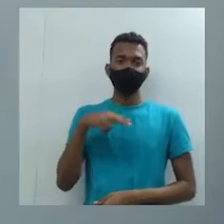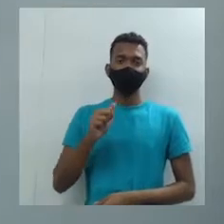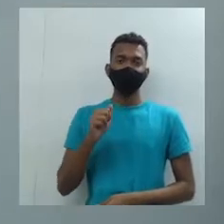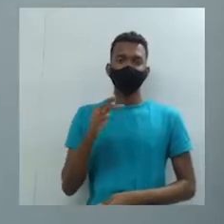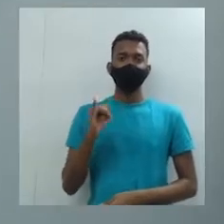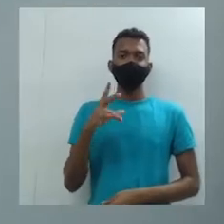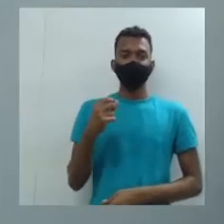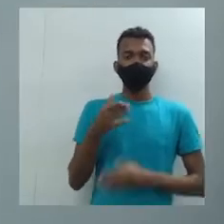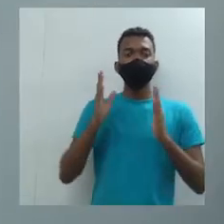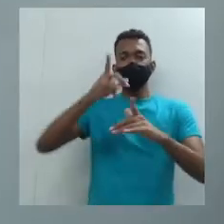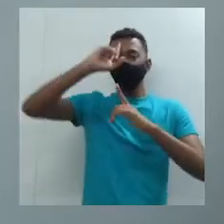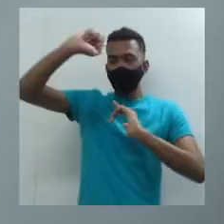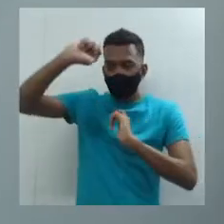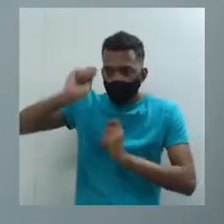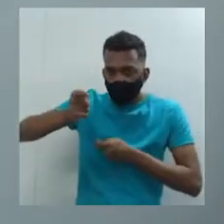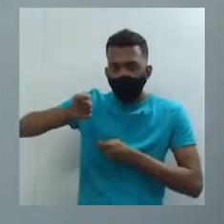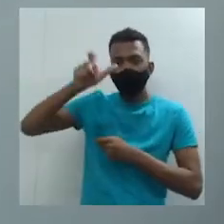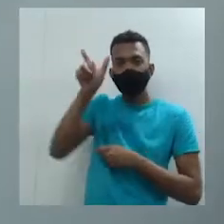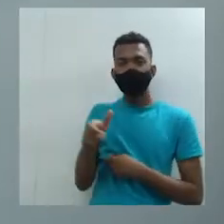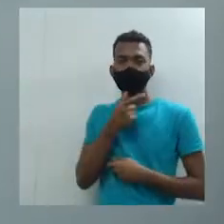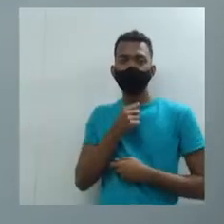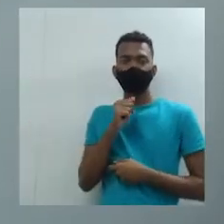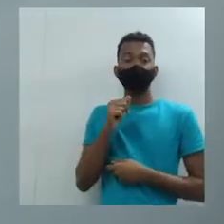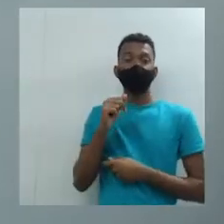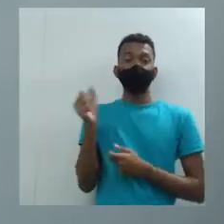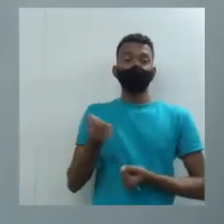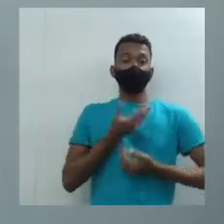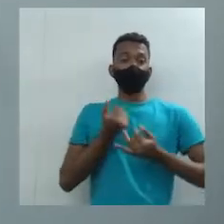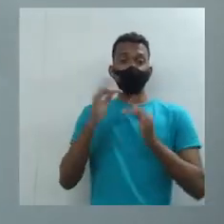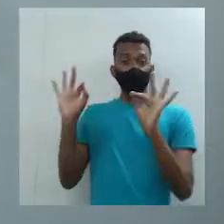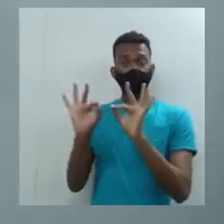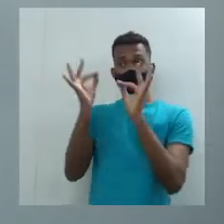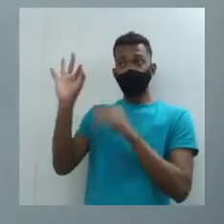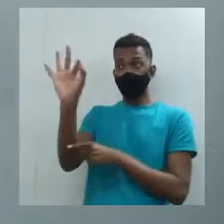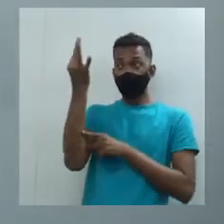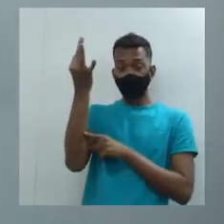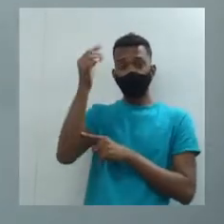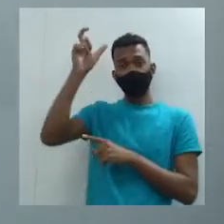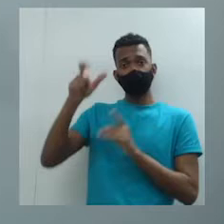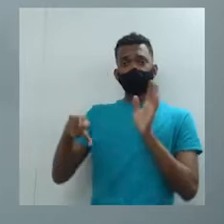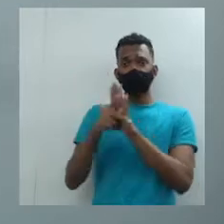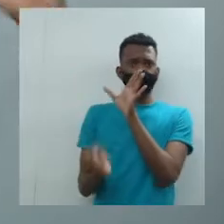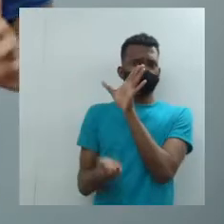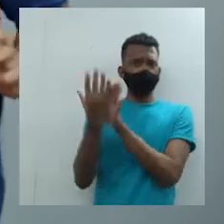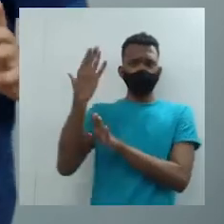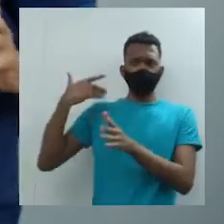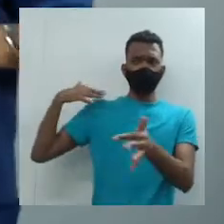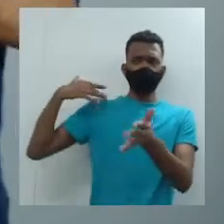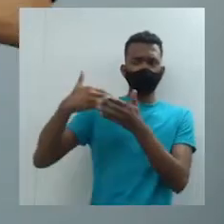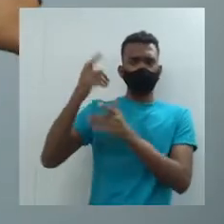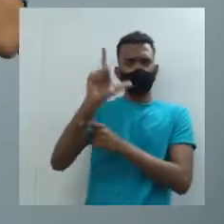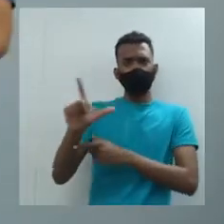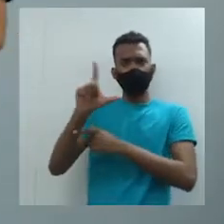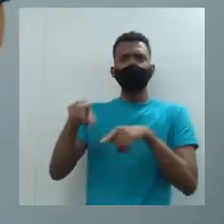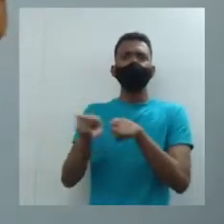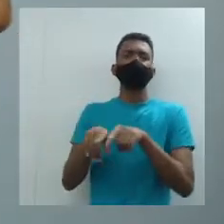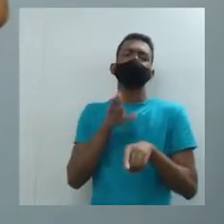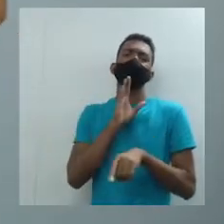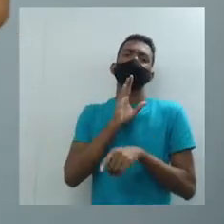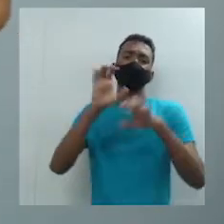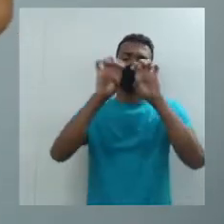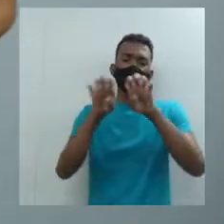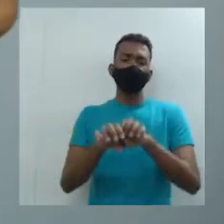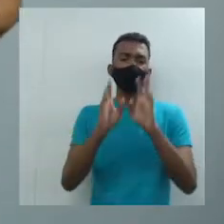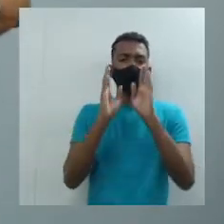está homenageando um poeta francês, um grande expoente da literatura, e conhecer um pouco da estrutura.